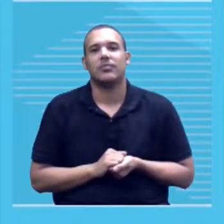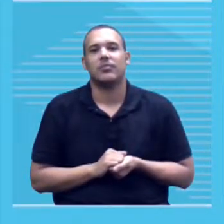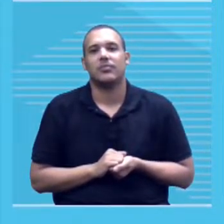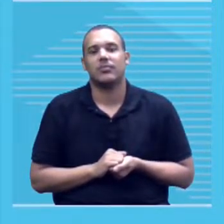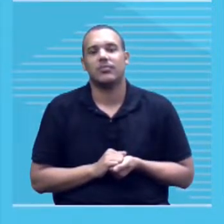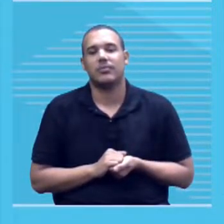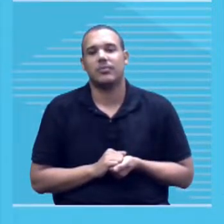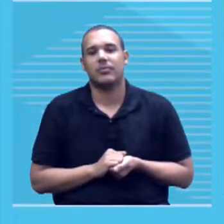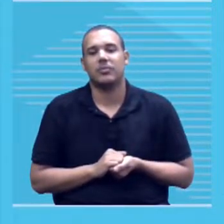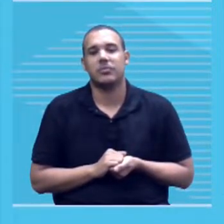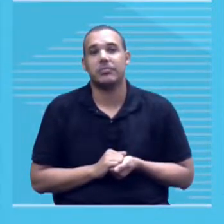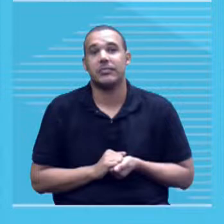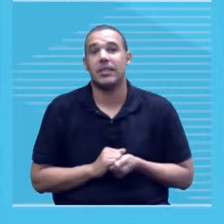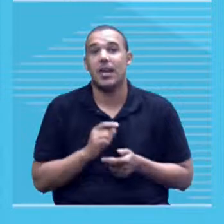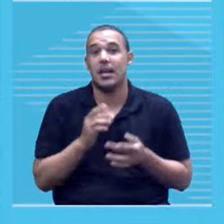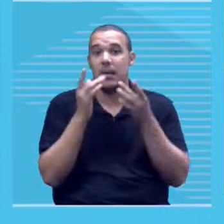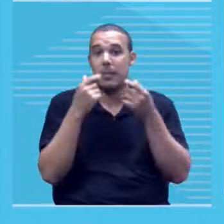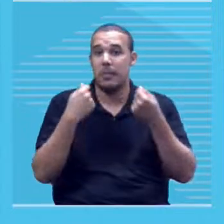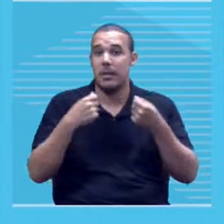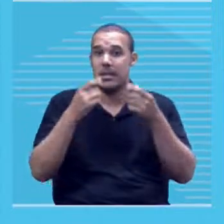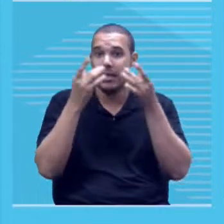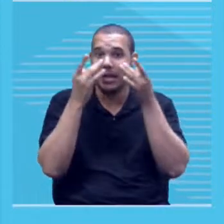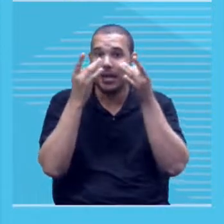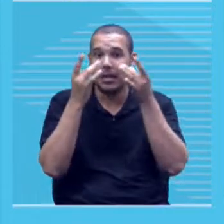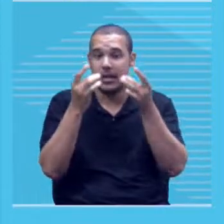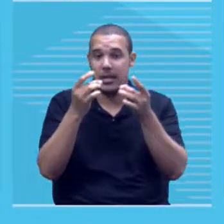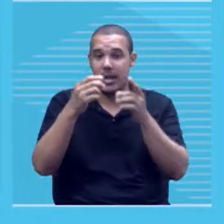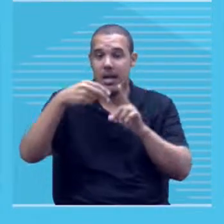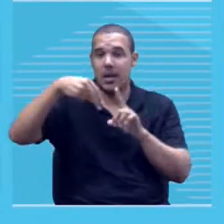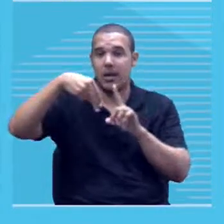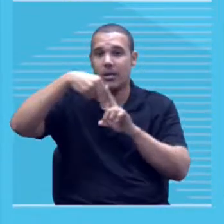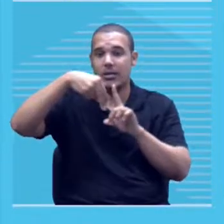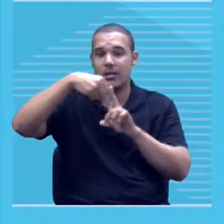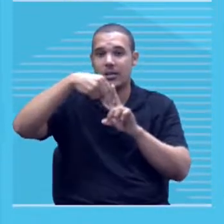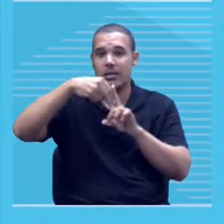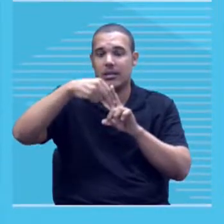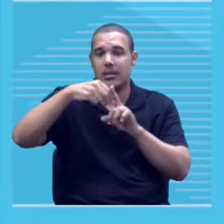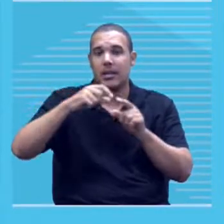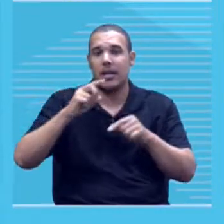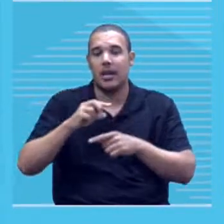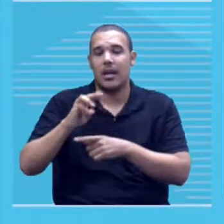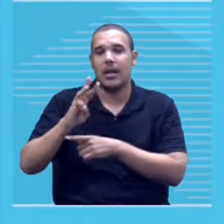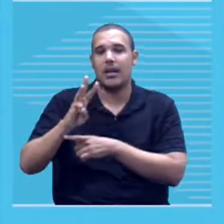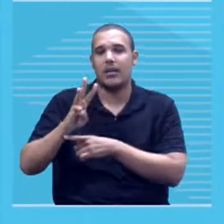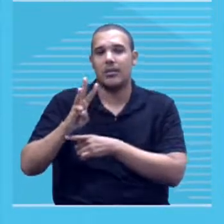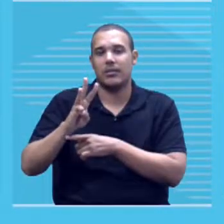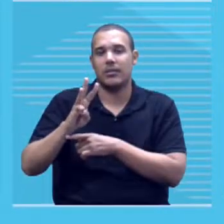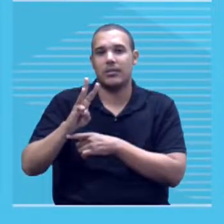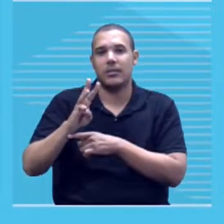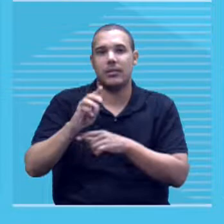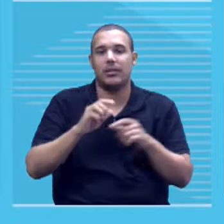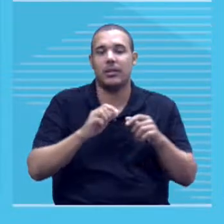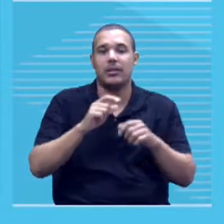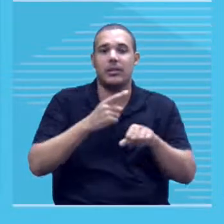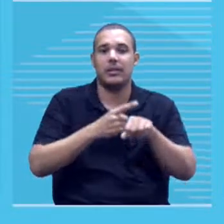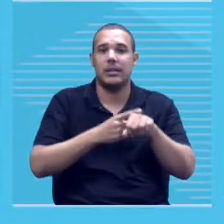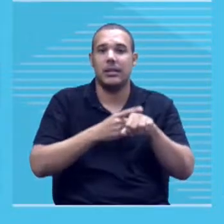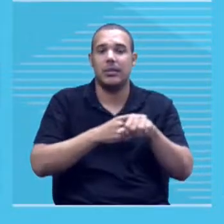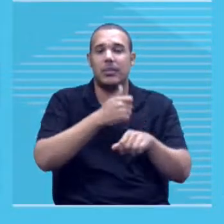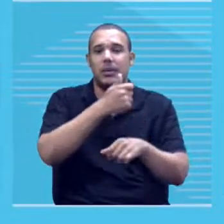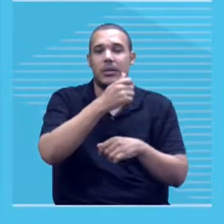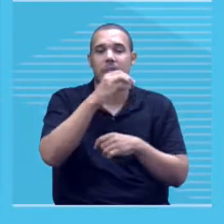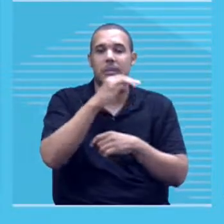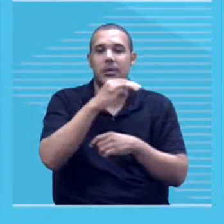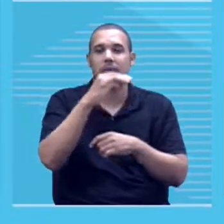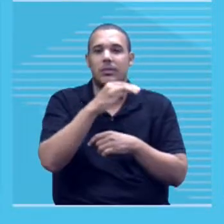é que acontece o problema. A tua unidade de potência está em watt. E tua unidade de tempo está em minuto. Então, percebam que